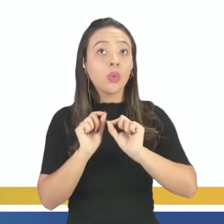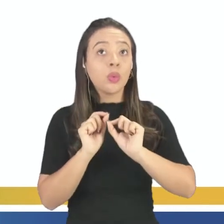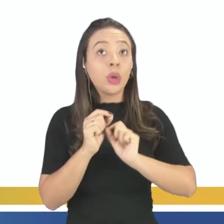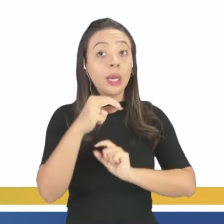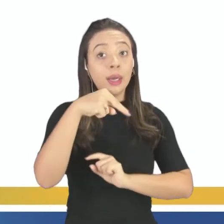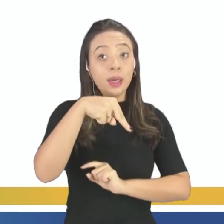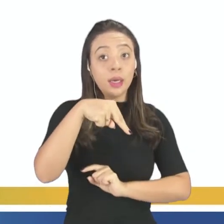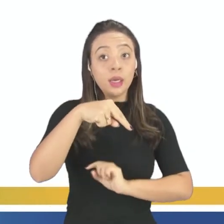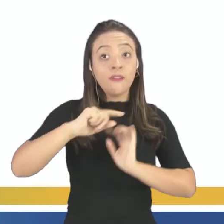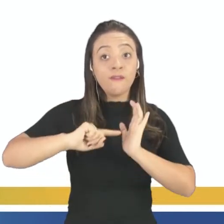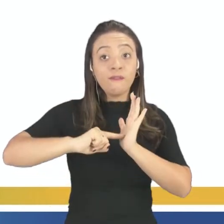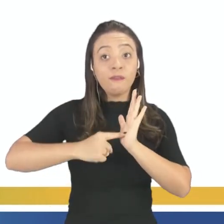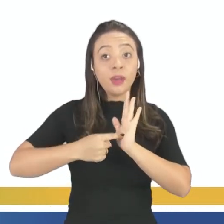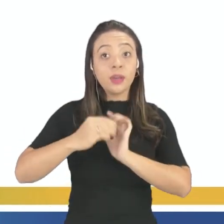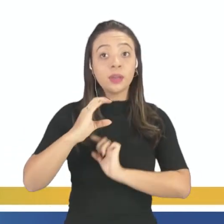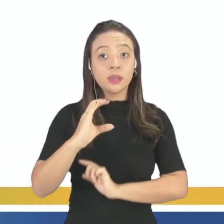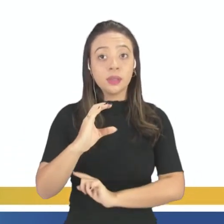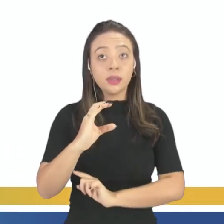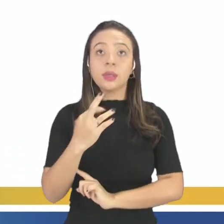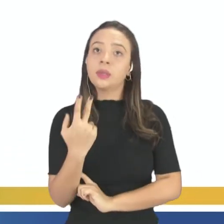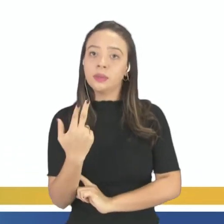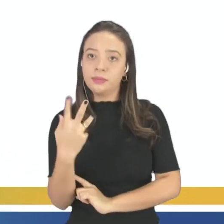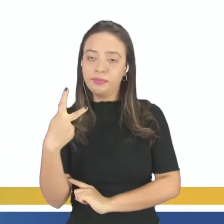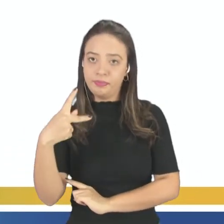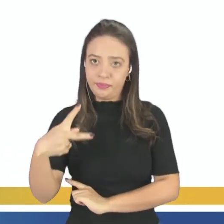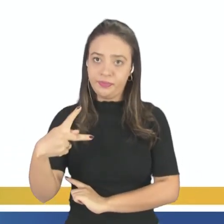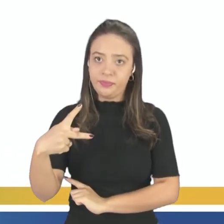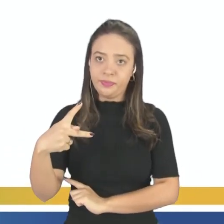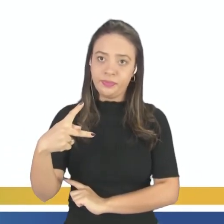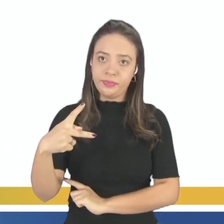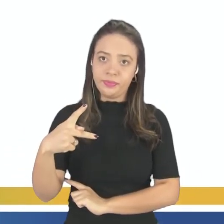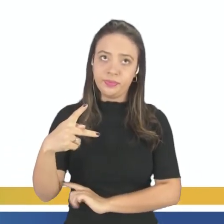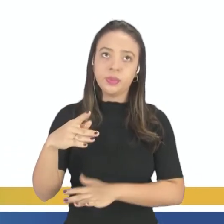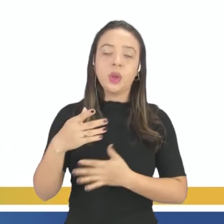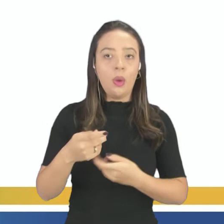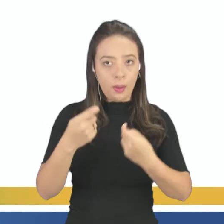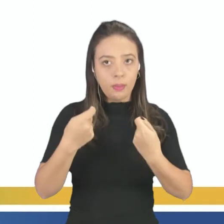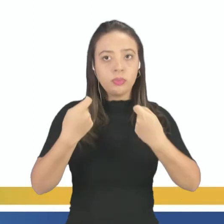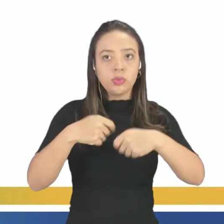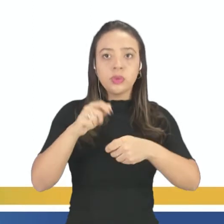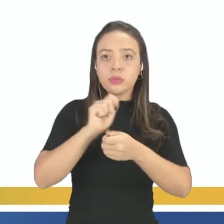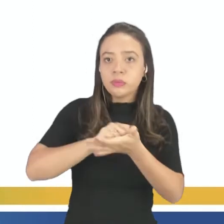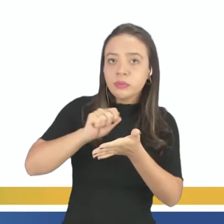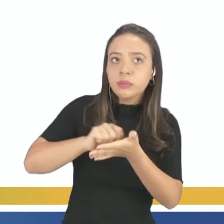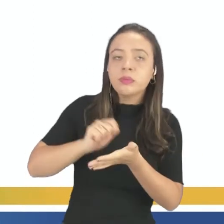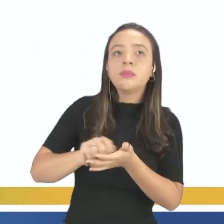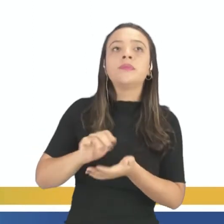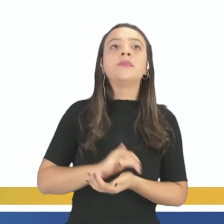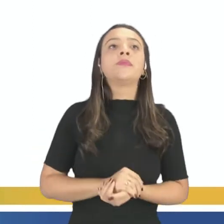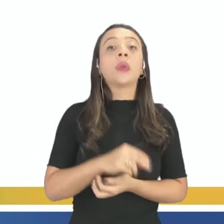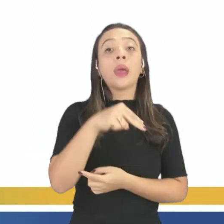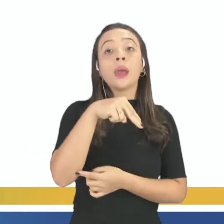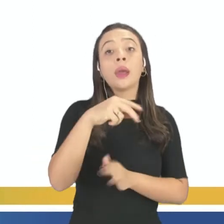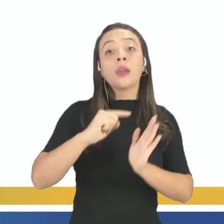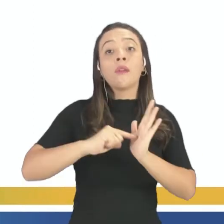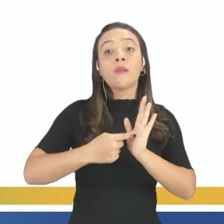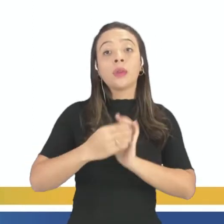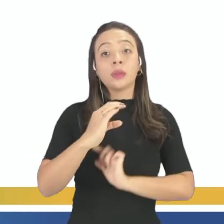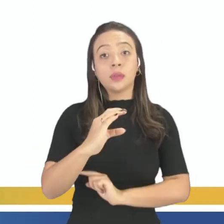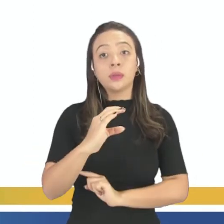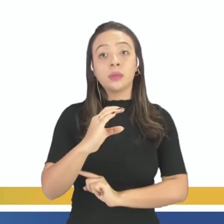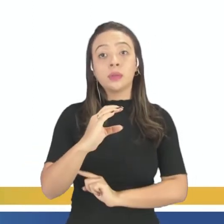N vezes C igual a P. E aí nós podemos escrever da seguinte maneira, N vezes